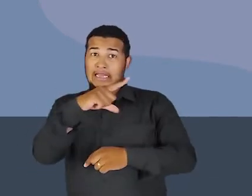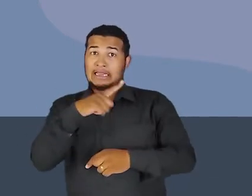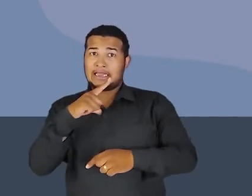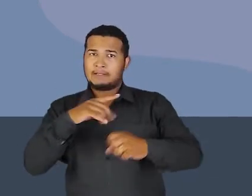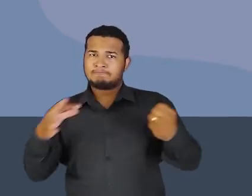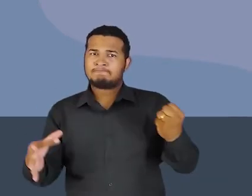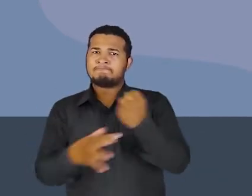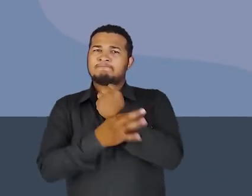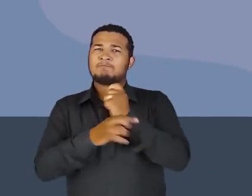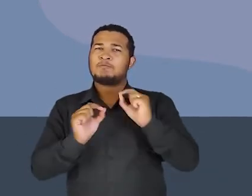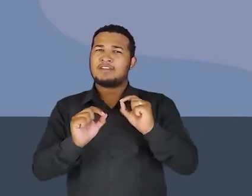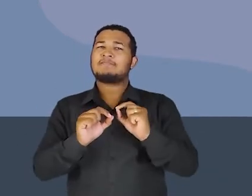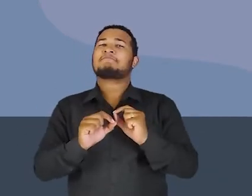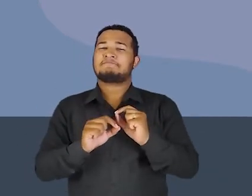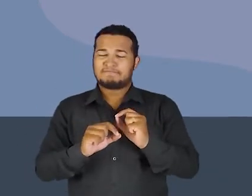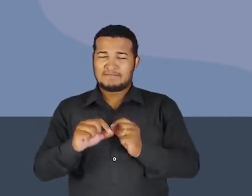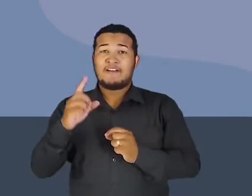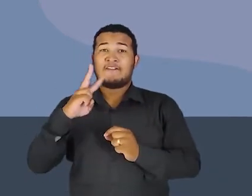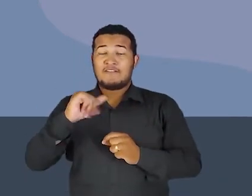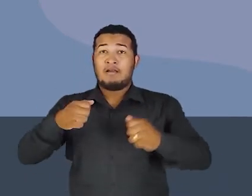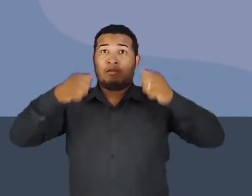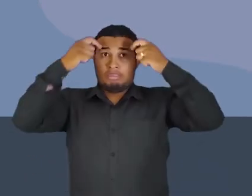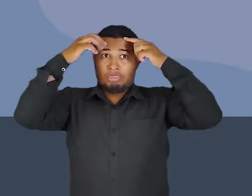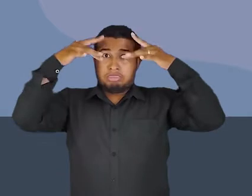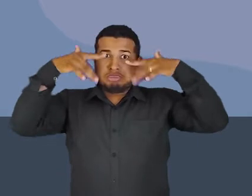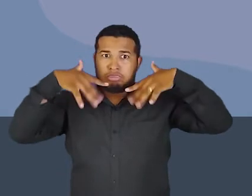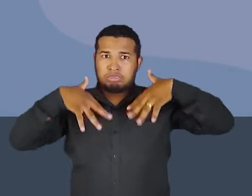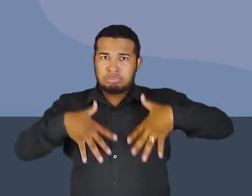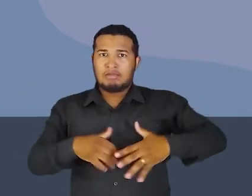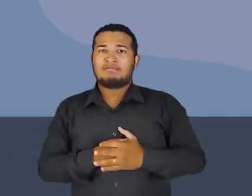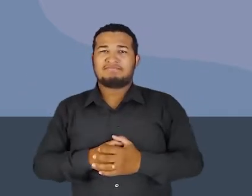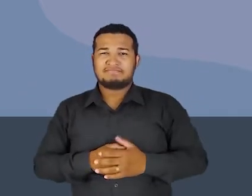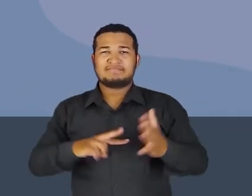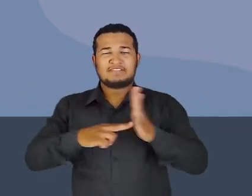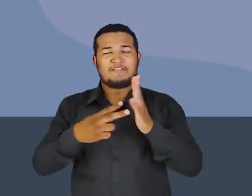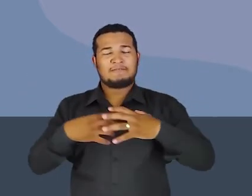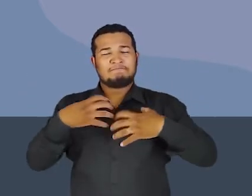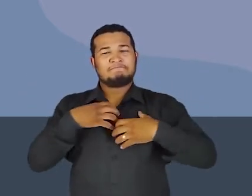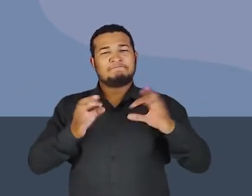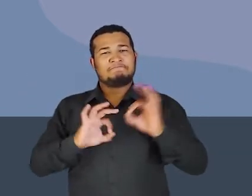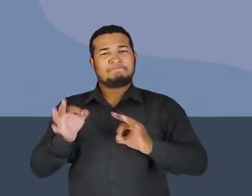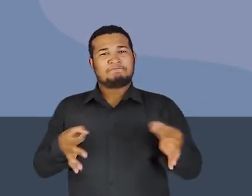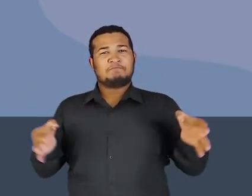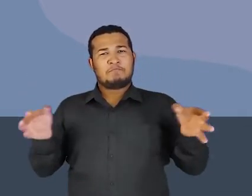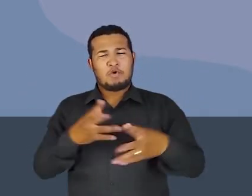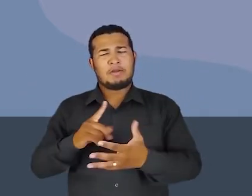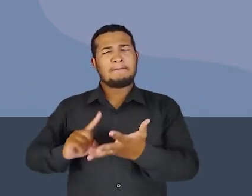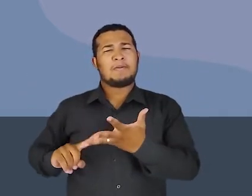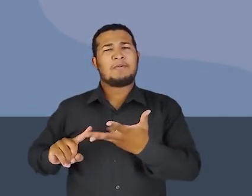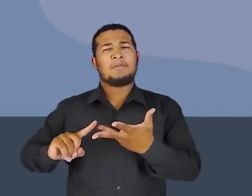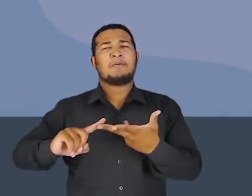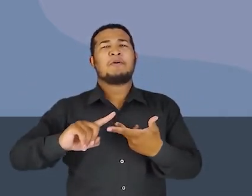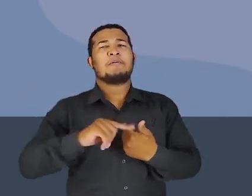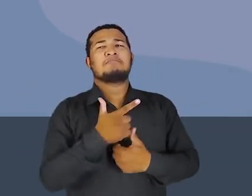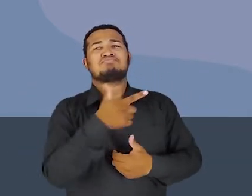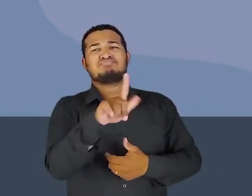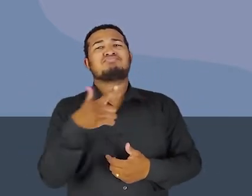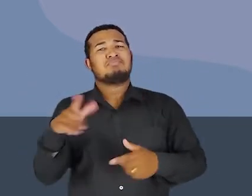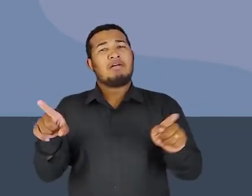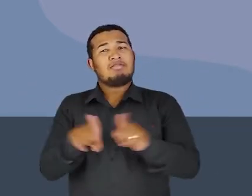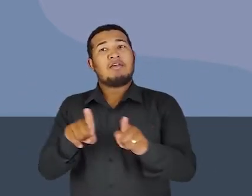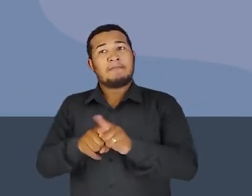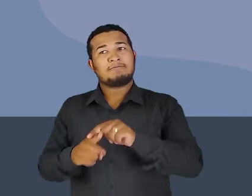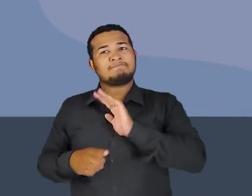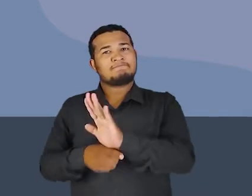de que você suará e muito a camisa. Isso deixará mais preparado para realizar várias outras atividades, contribuindo de